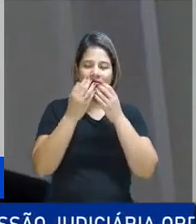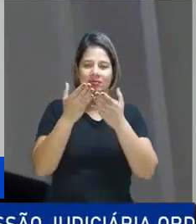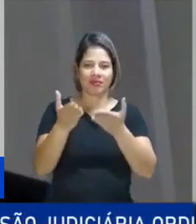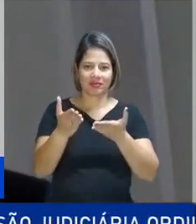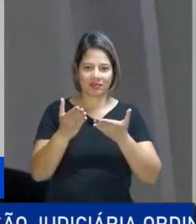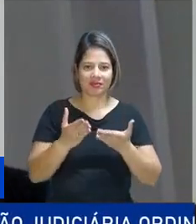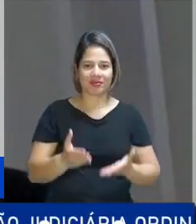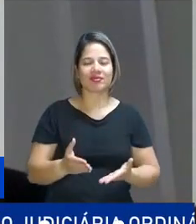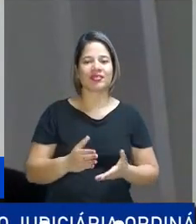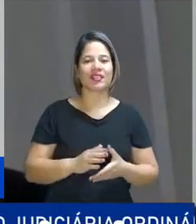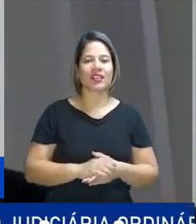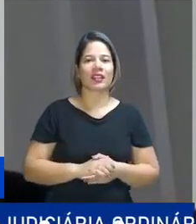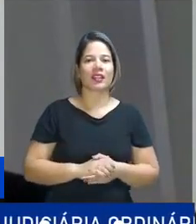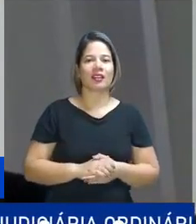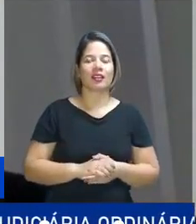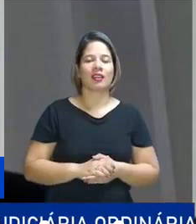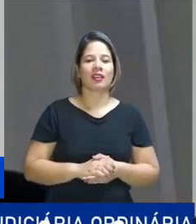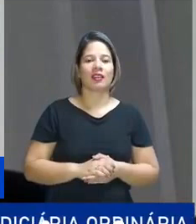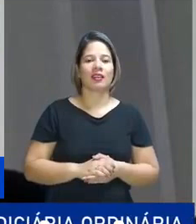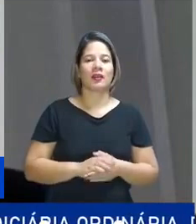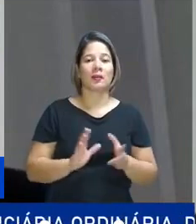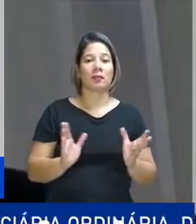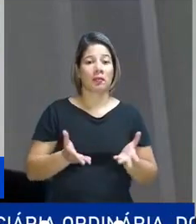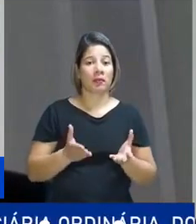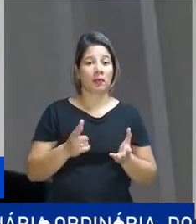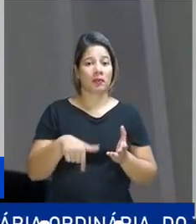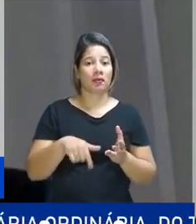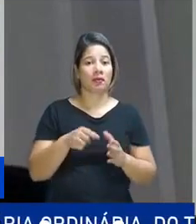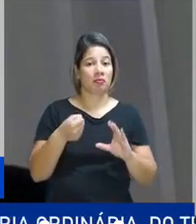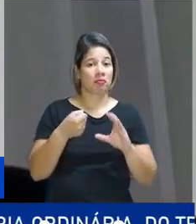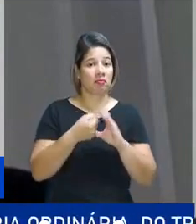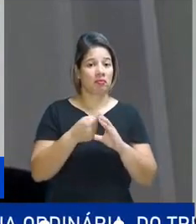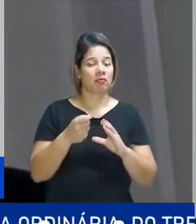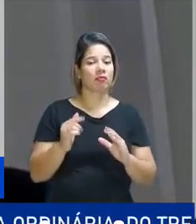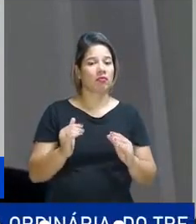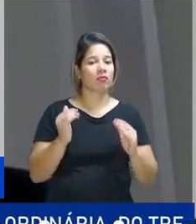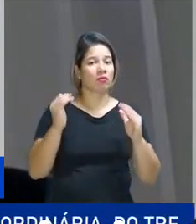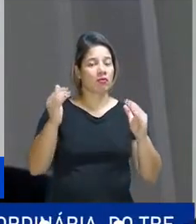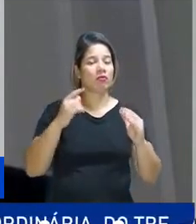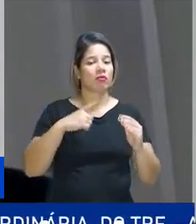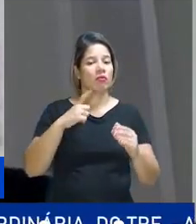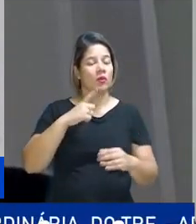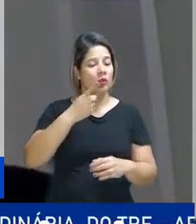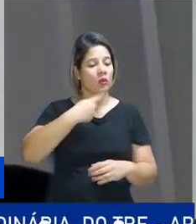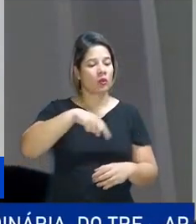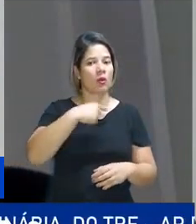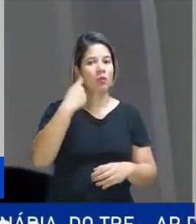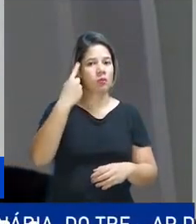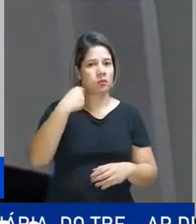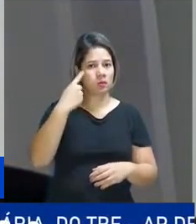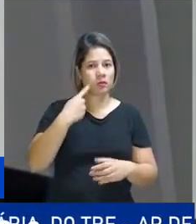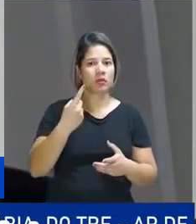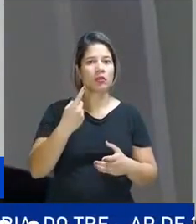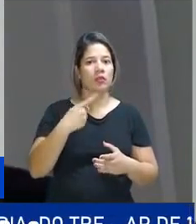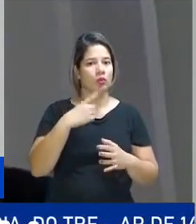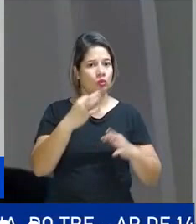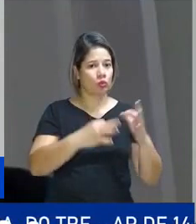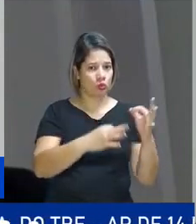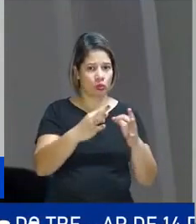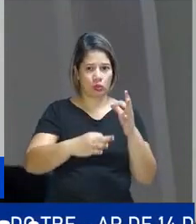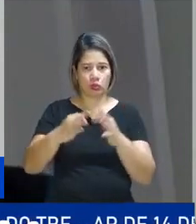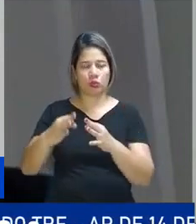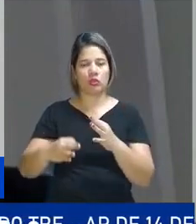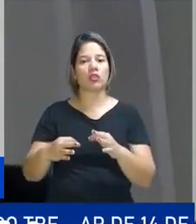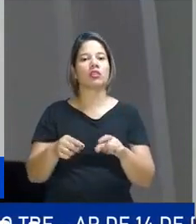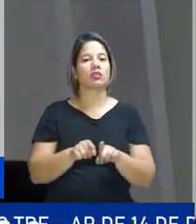doutor Fernando, à integração de um órgão colegiado. Pelo menos para nós, advogados, juristas, juiz de